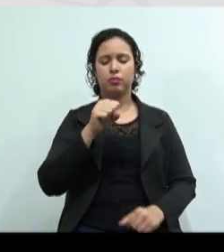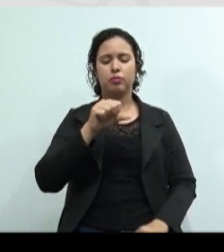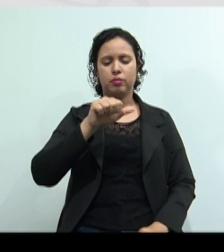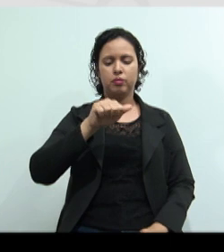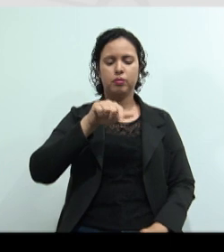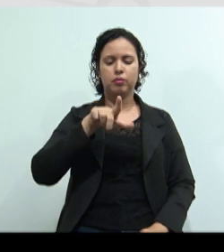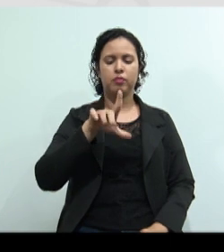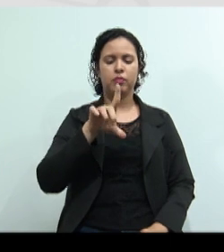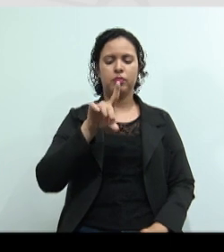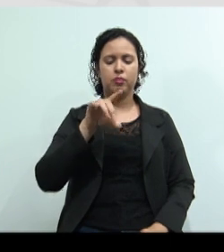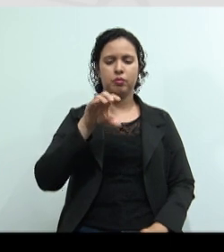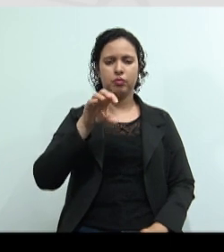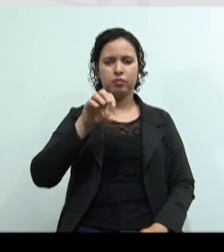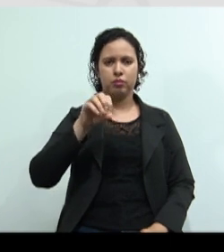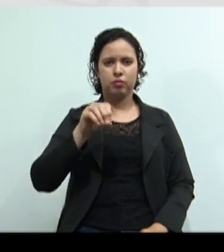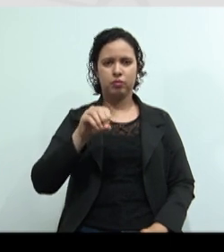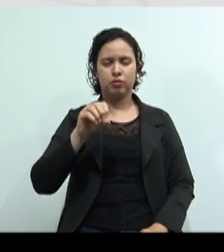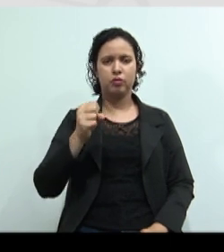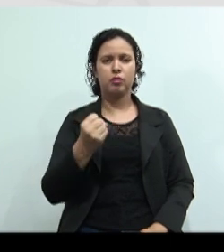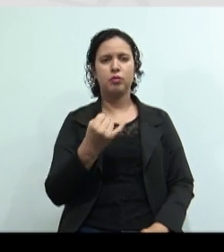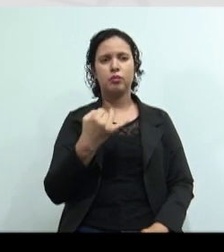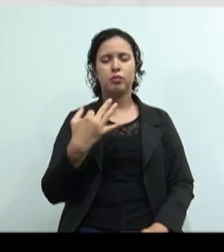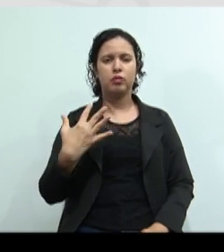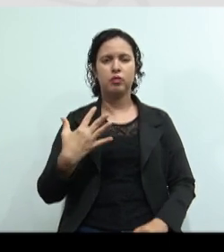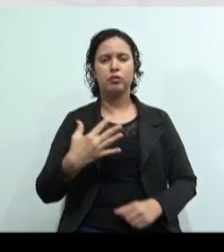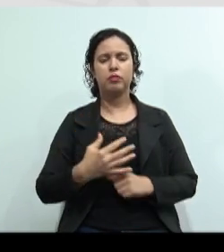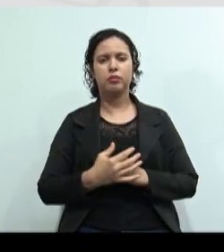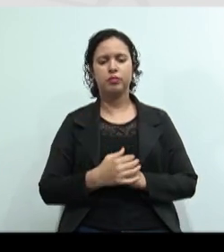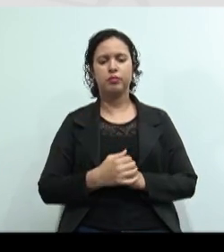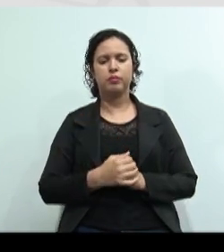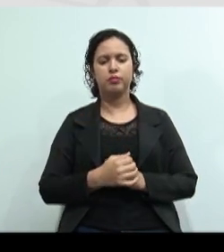foi esse? Tirei só 20 desse. Sobrou quanto?